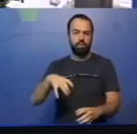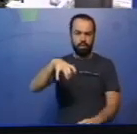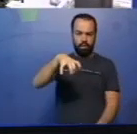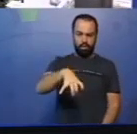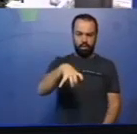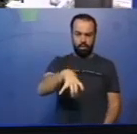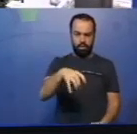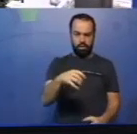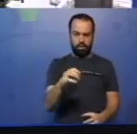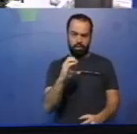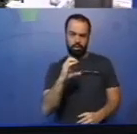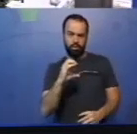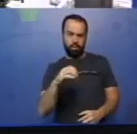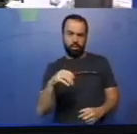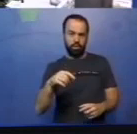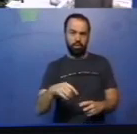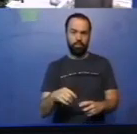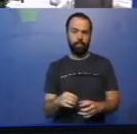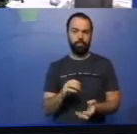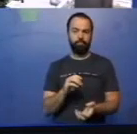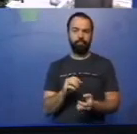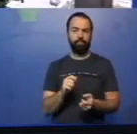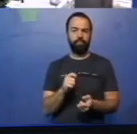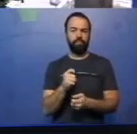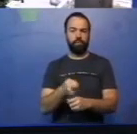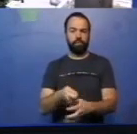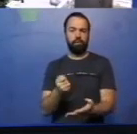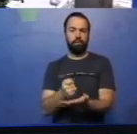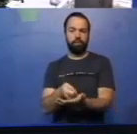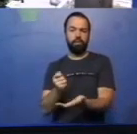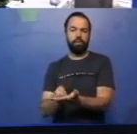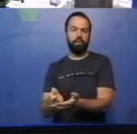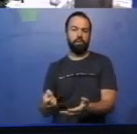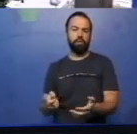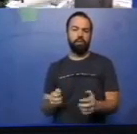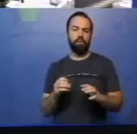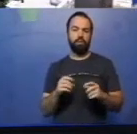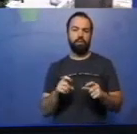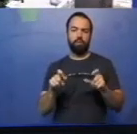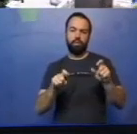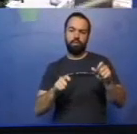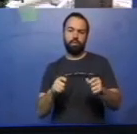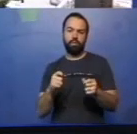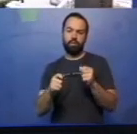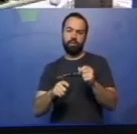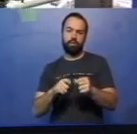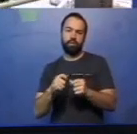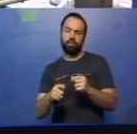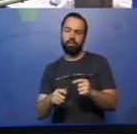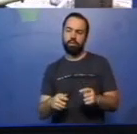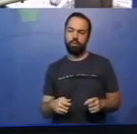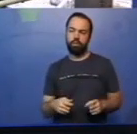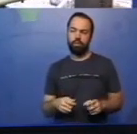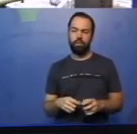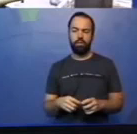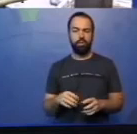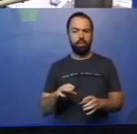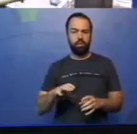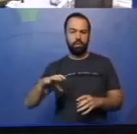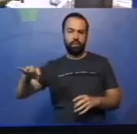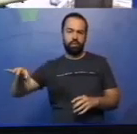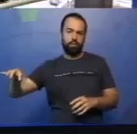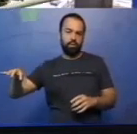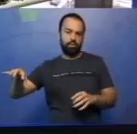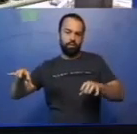onde acontece o comércio, os serviços e órgãos da administração pública. A outra região